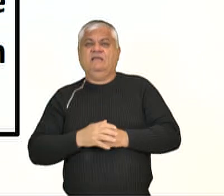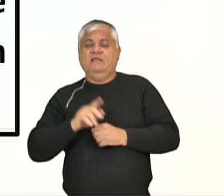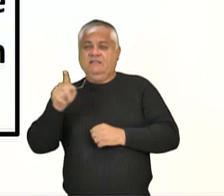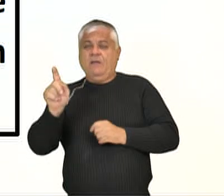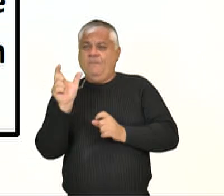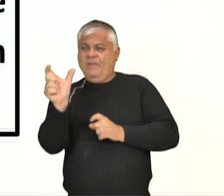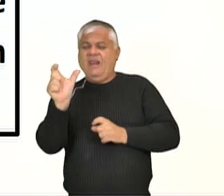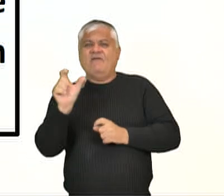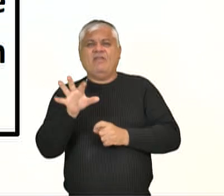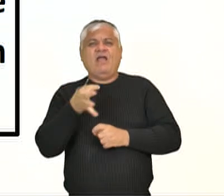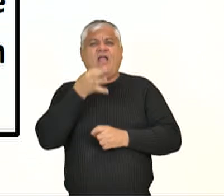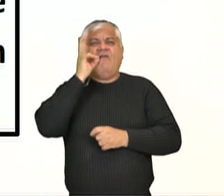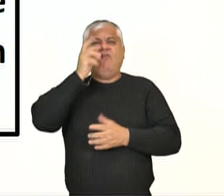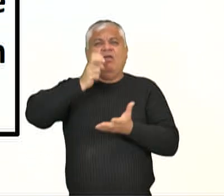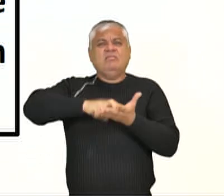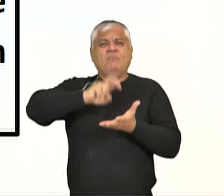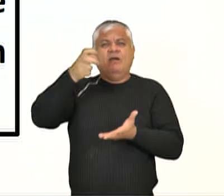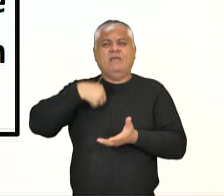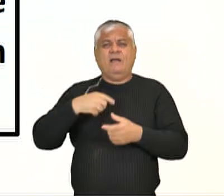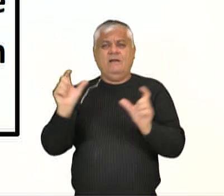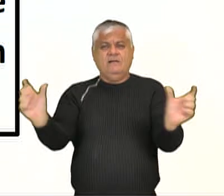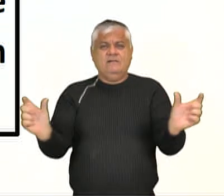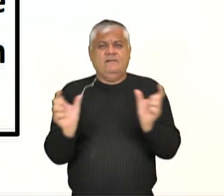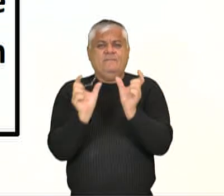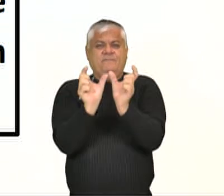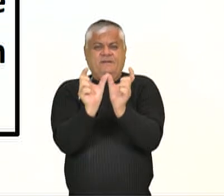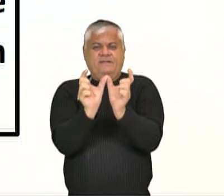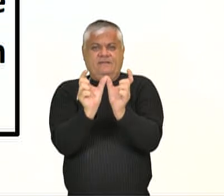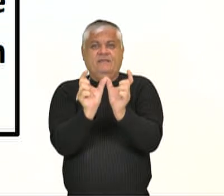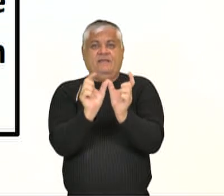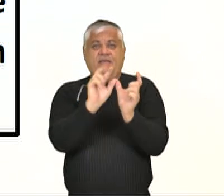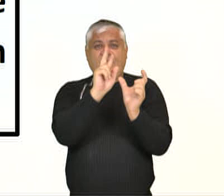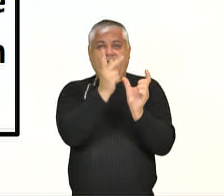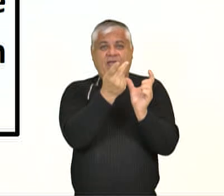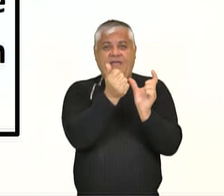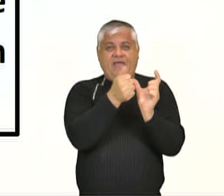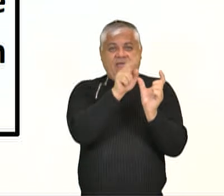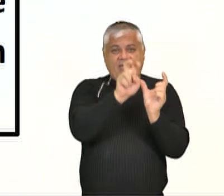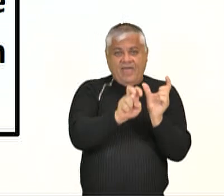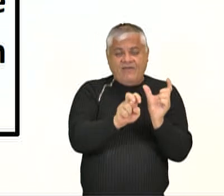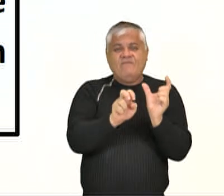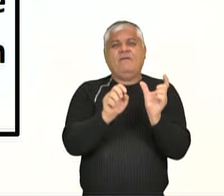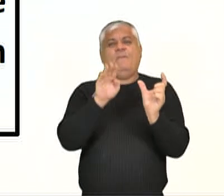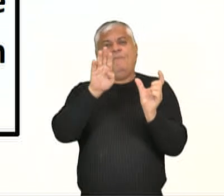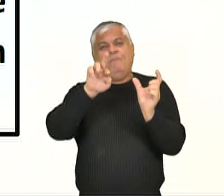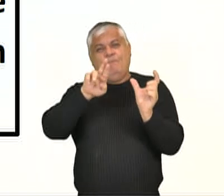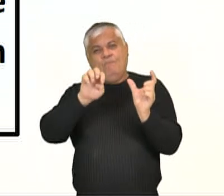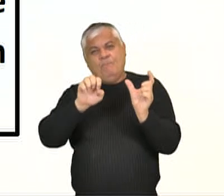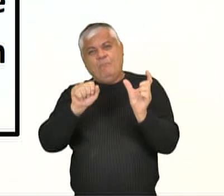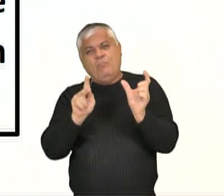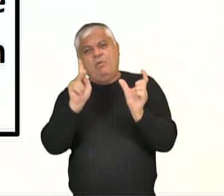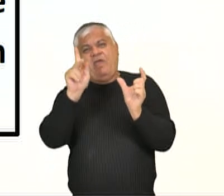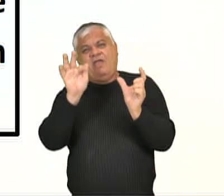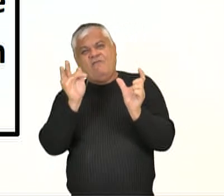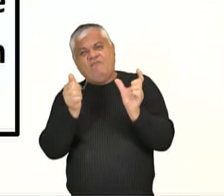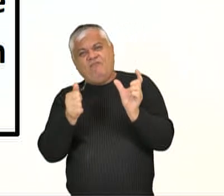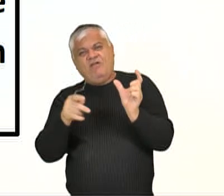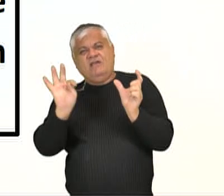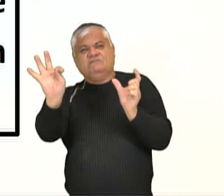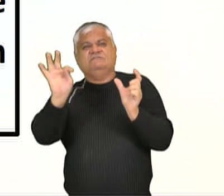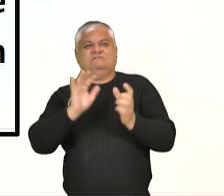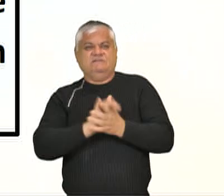como dizer isso sem combinar essas duas palavrinhas, o have e o breakfast. Eu não posso dizer, por exemplo,